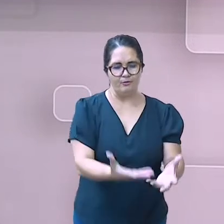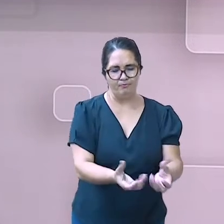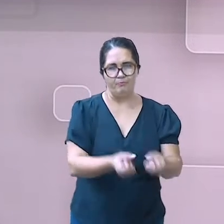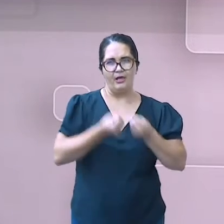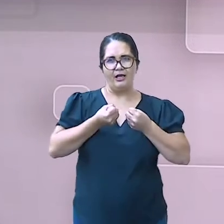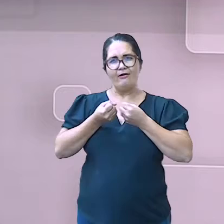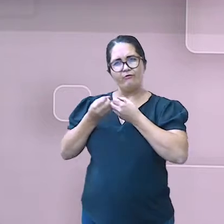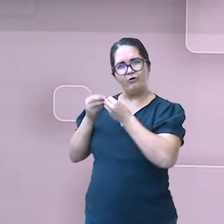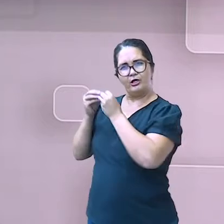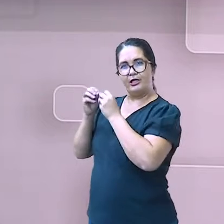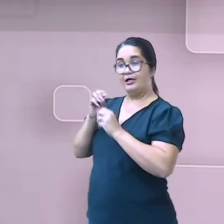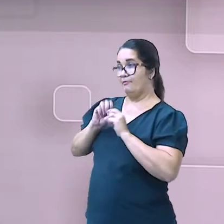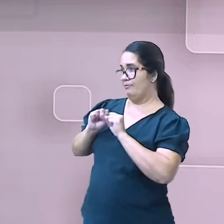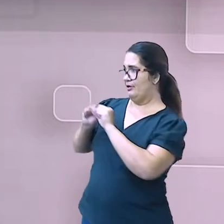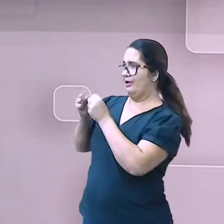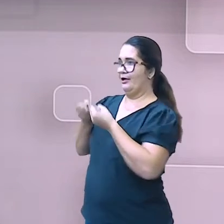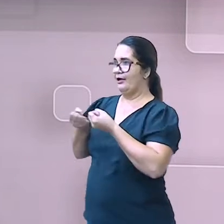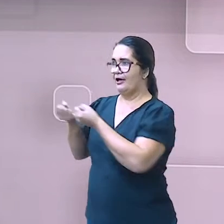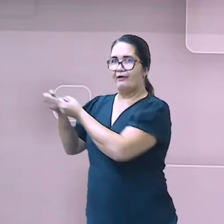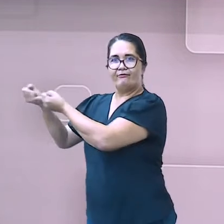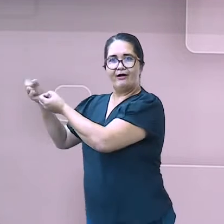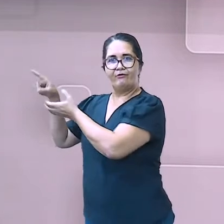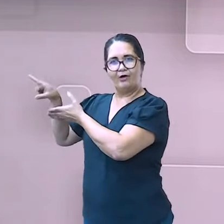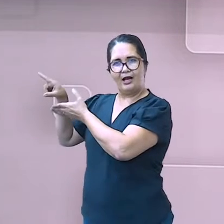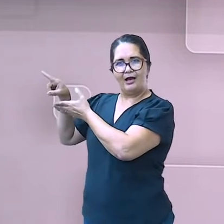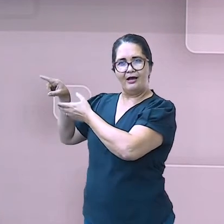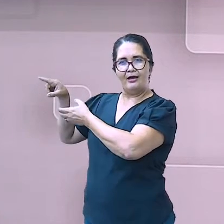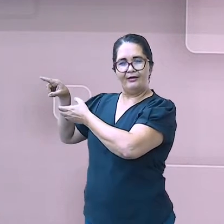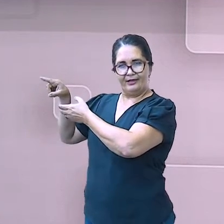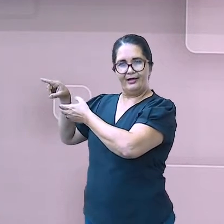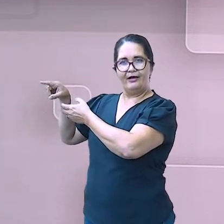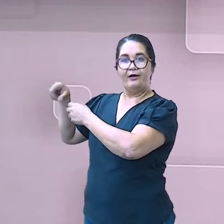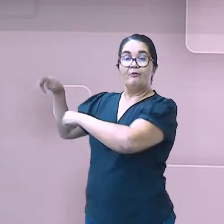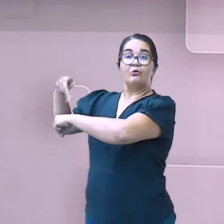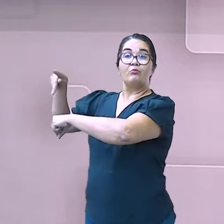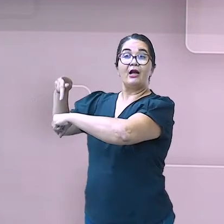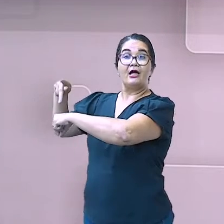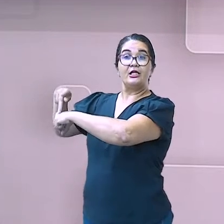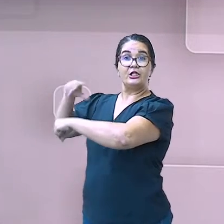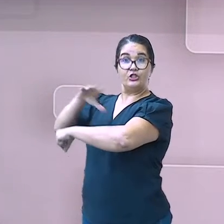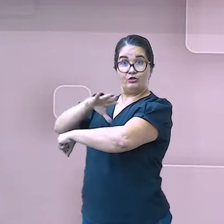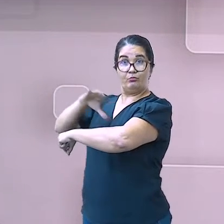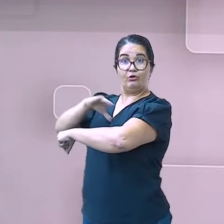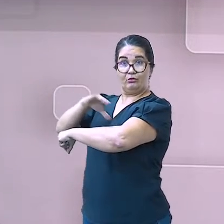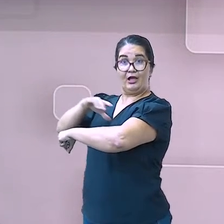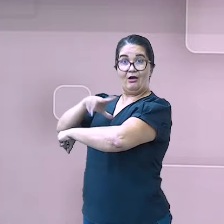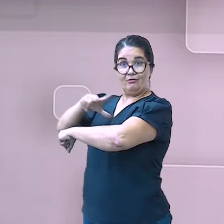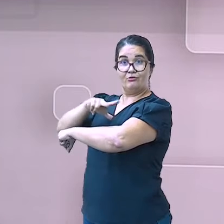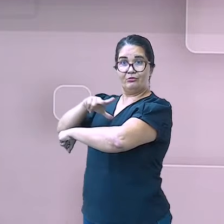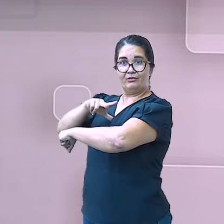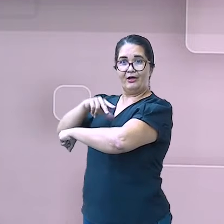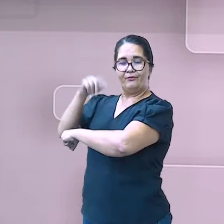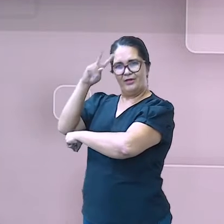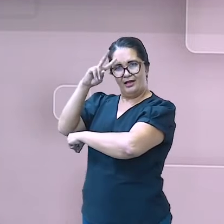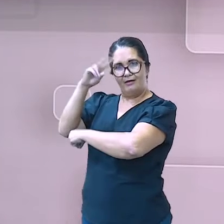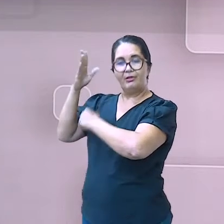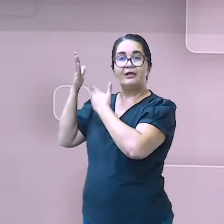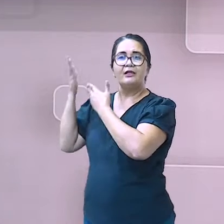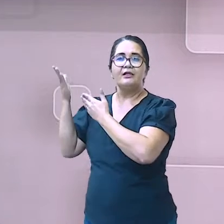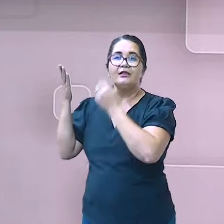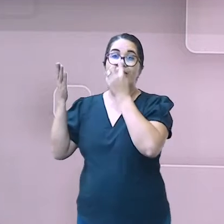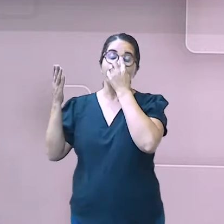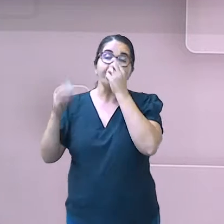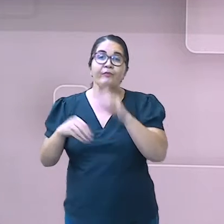descobrindo ali regiões que eles nem faziam noção de qual era a dimensão ali do nosso país, porque eles